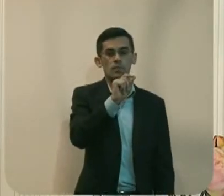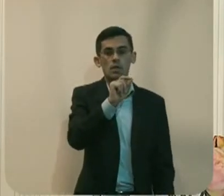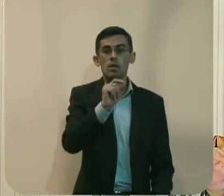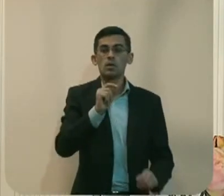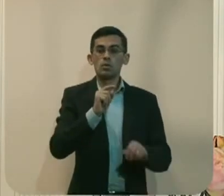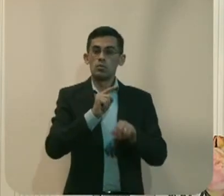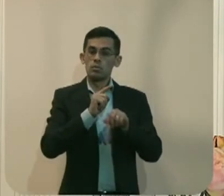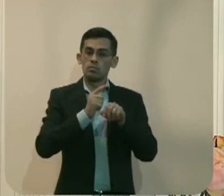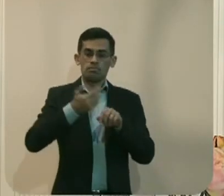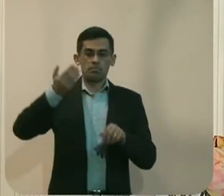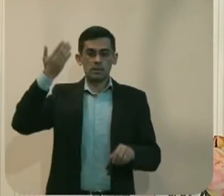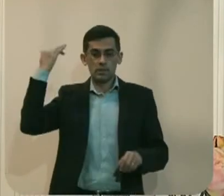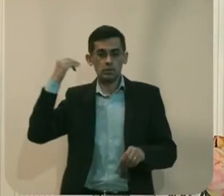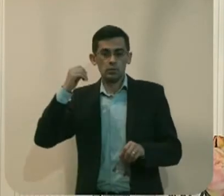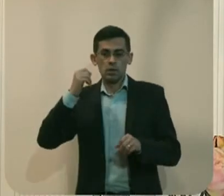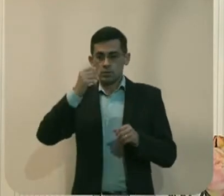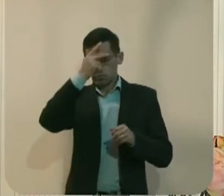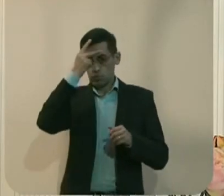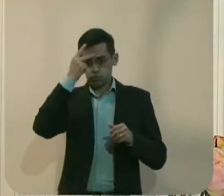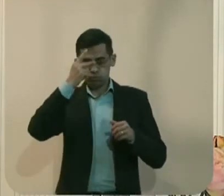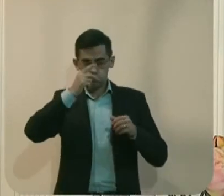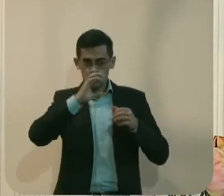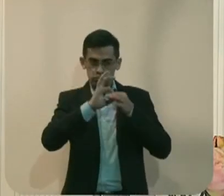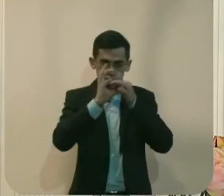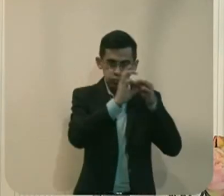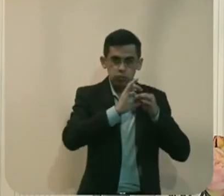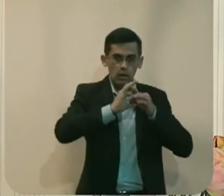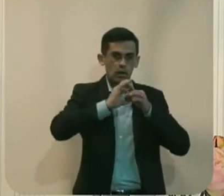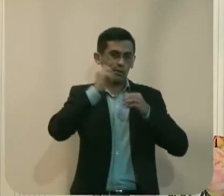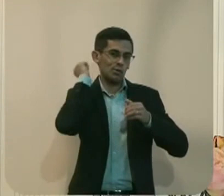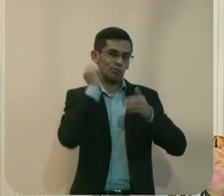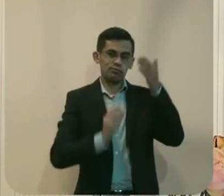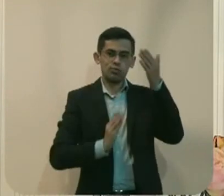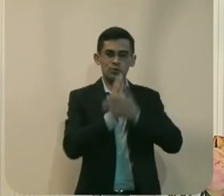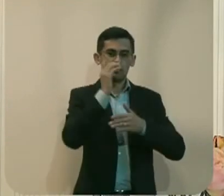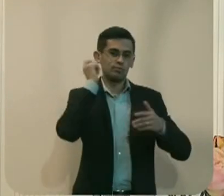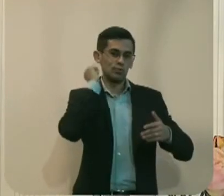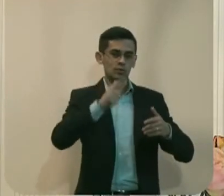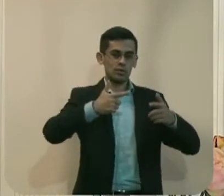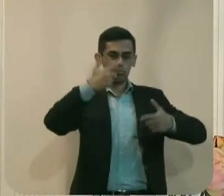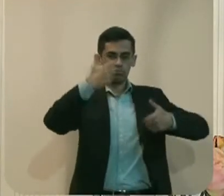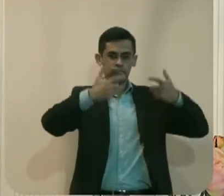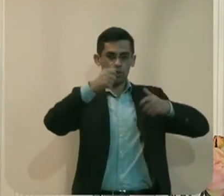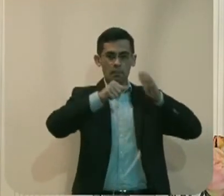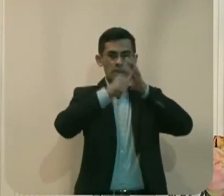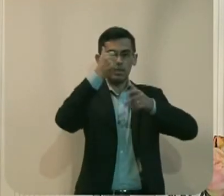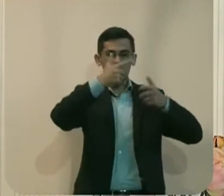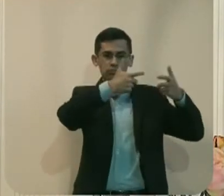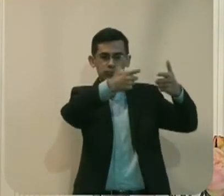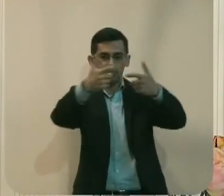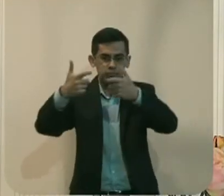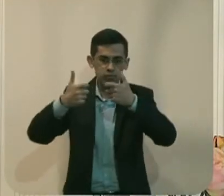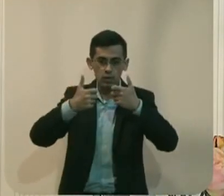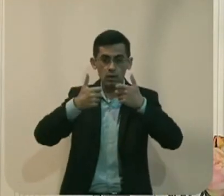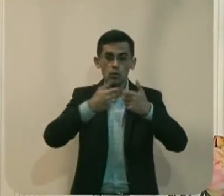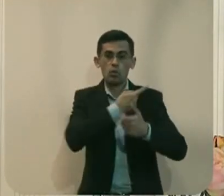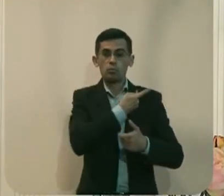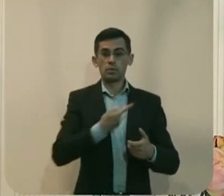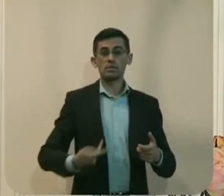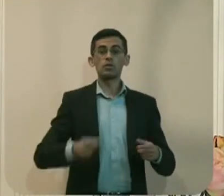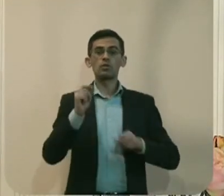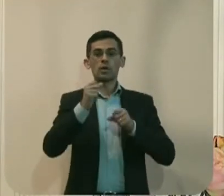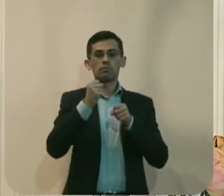quando os aliados ganharam a Primeira Guerra Mundial, eles não aceitaram a proposta do presidente Wilson, que era